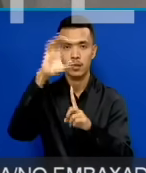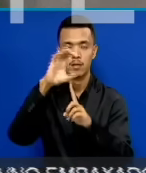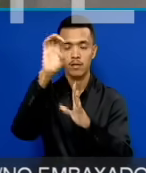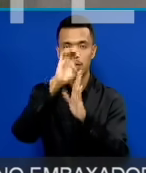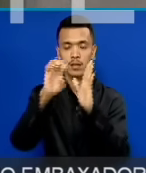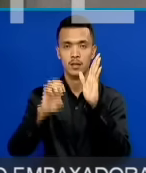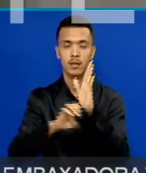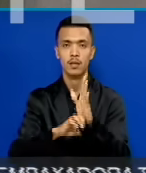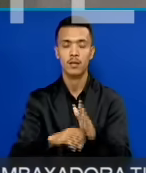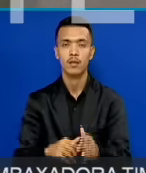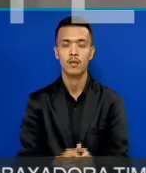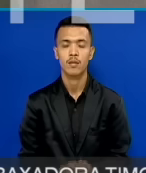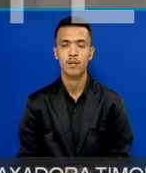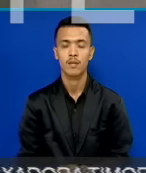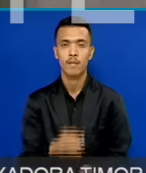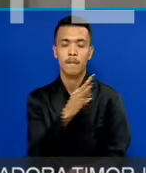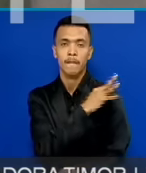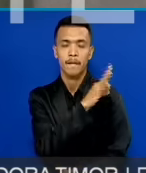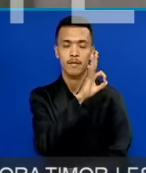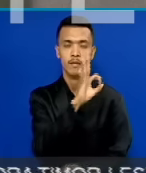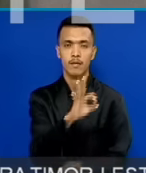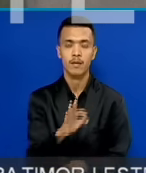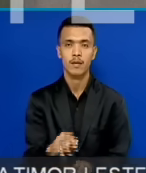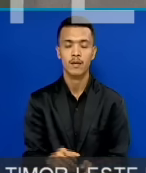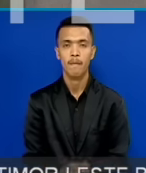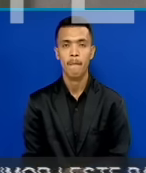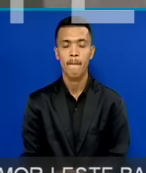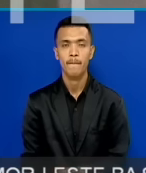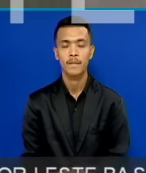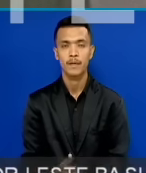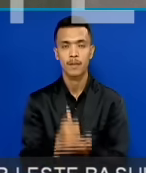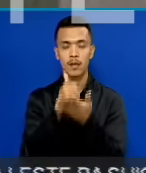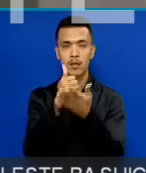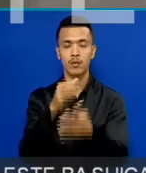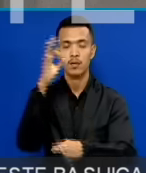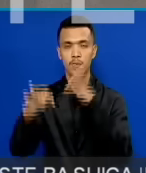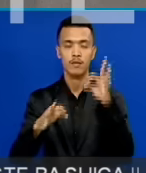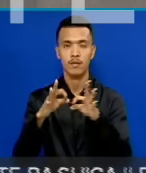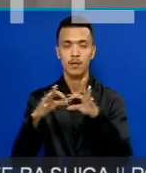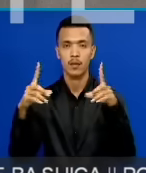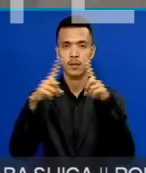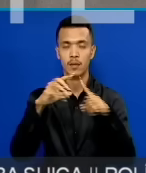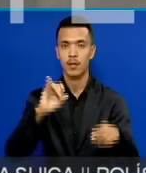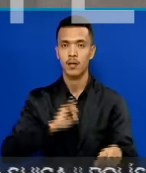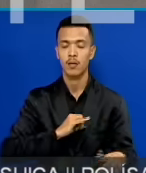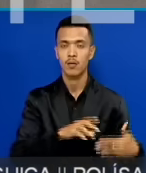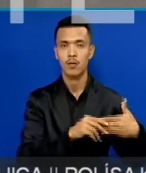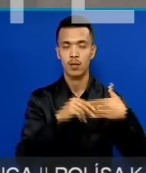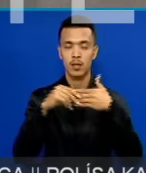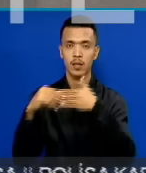Forças Armadas. Tenente General Falu Ratalaik, ne pe deposita confiança neve mai hau o nivele comanda unde din